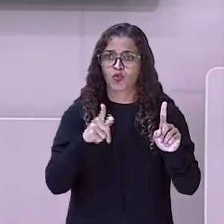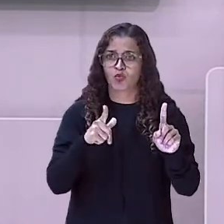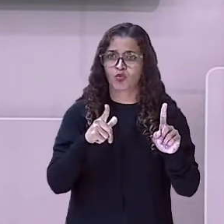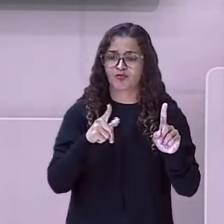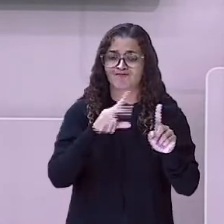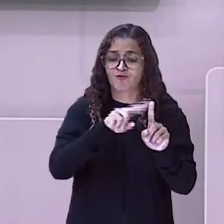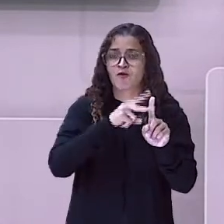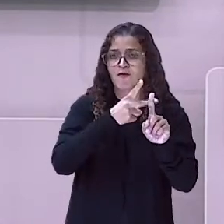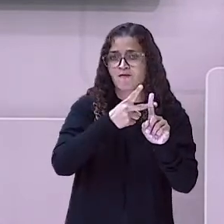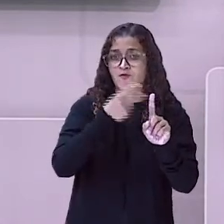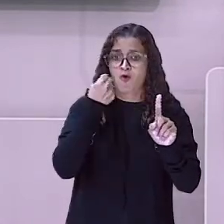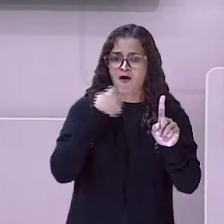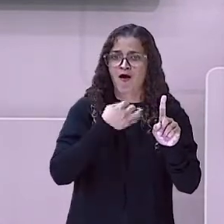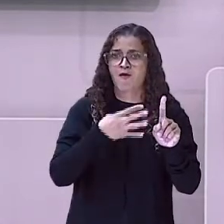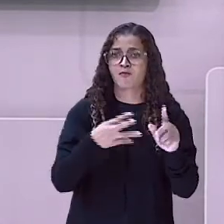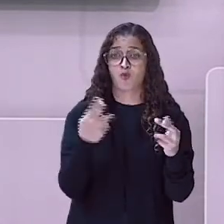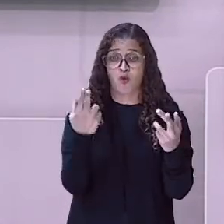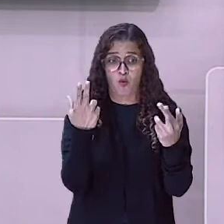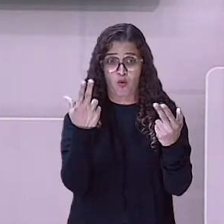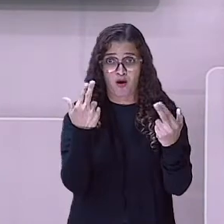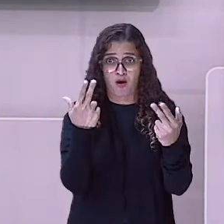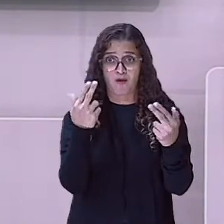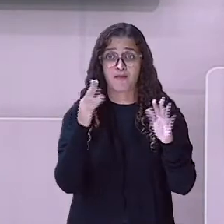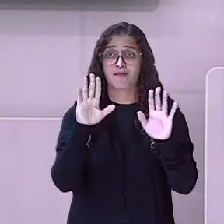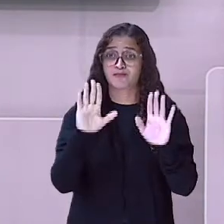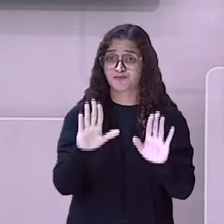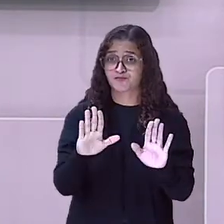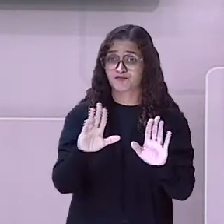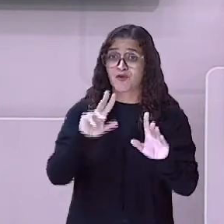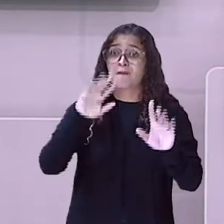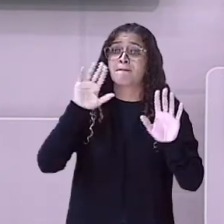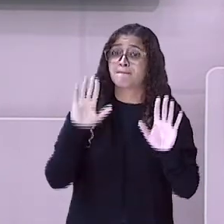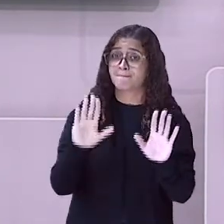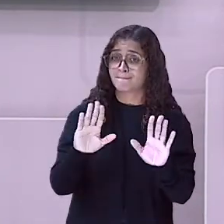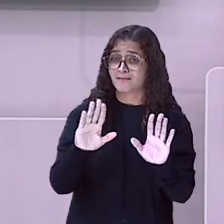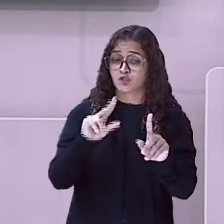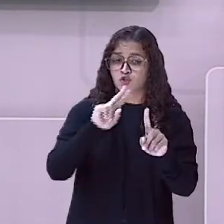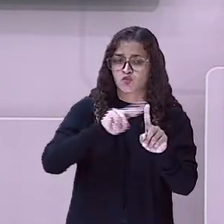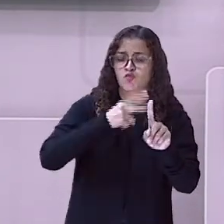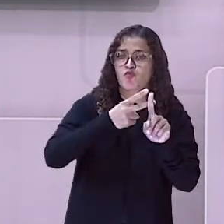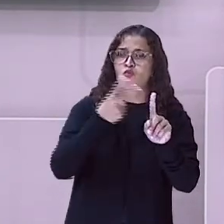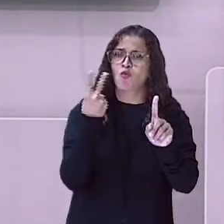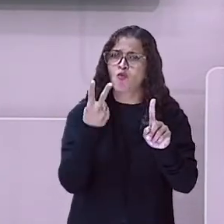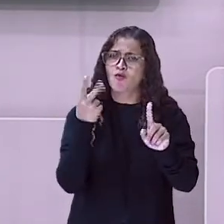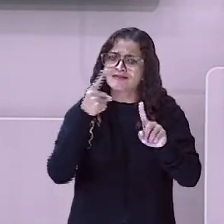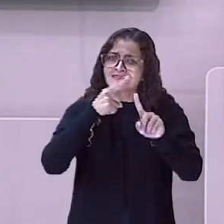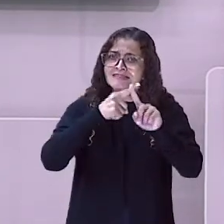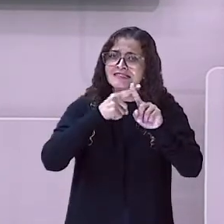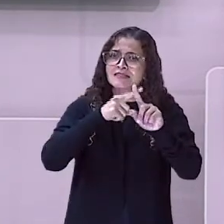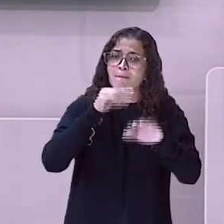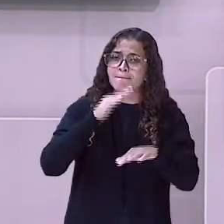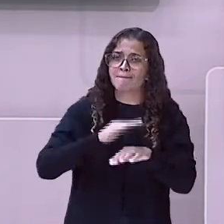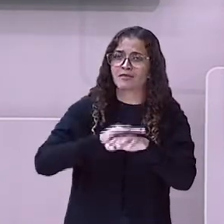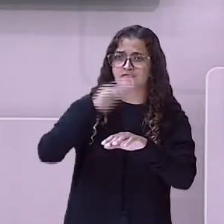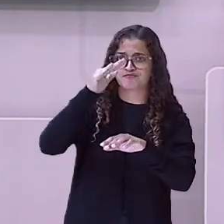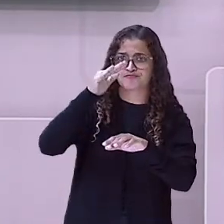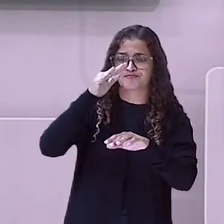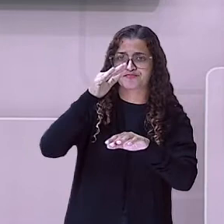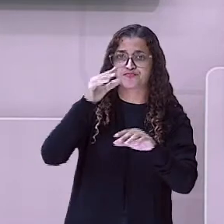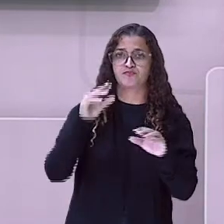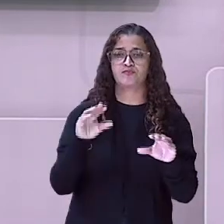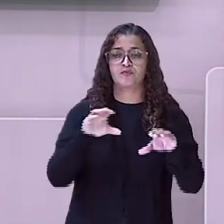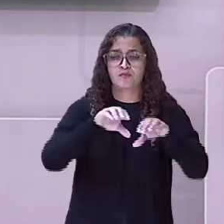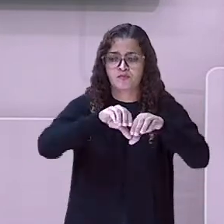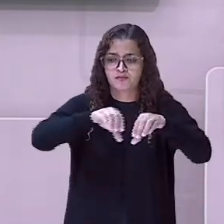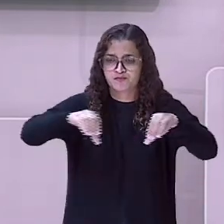dobro é a mesma quantidade duas vezes. Então, quando visualizamos aqui em uma